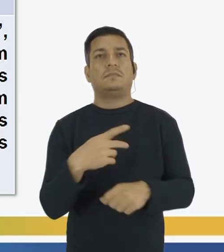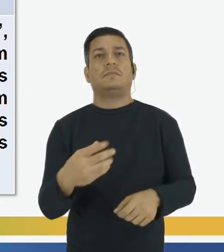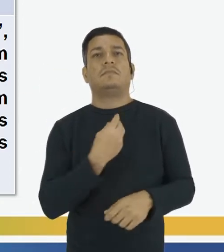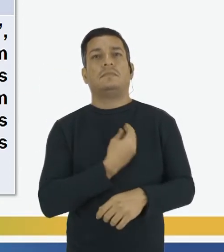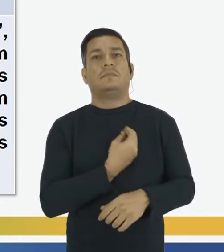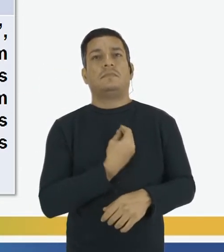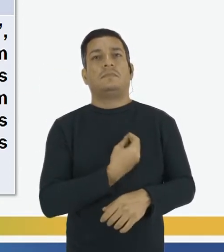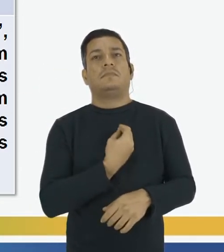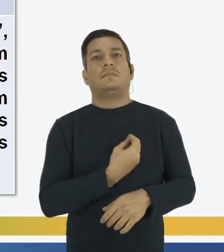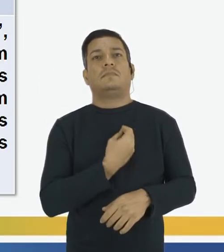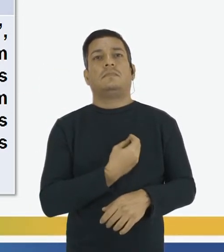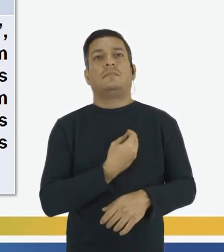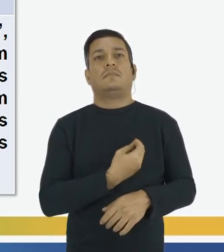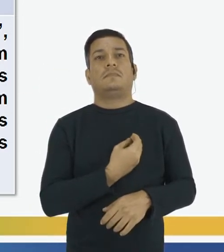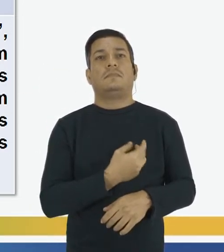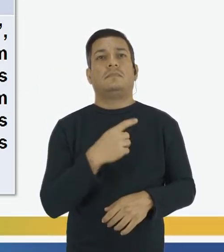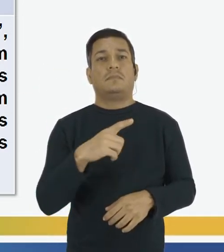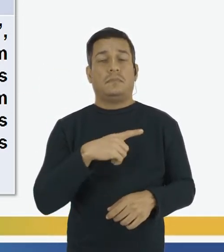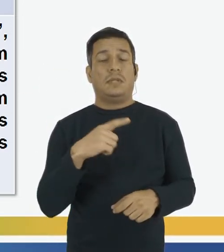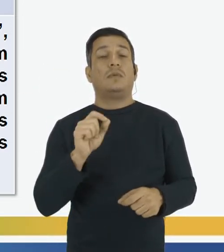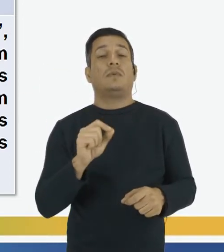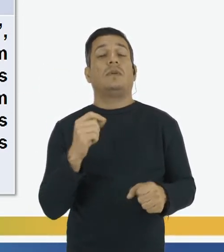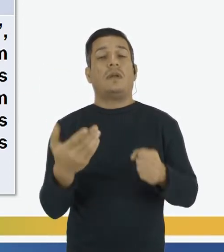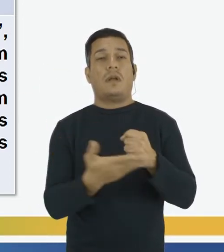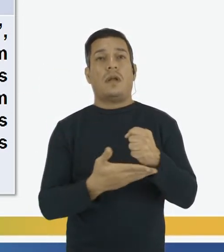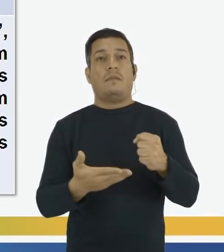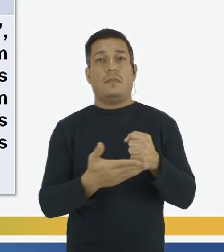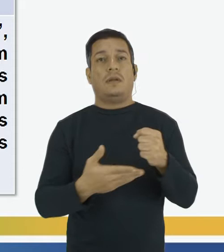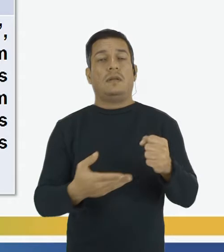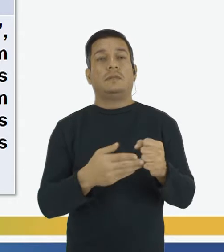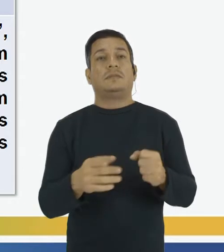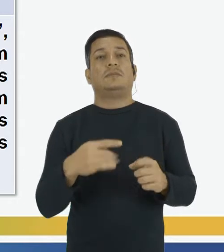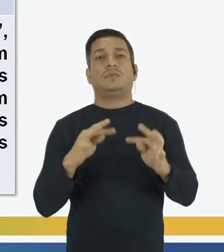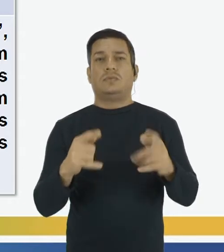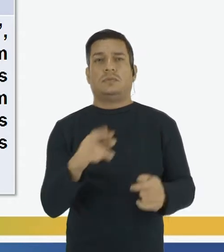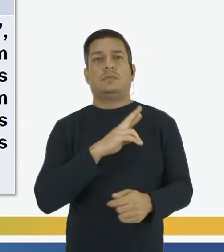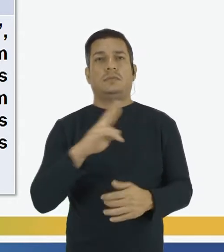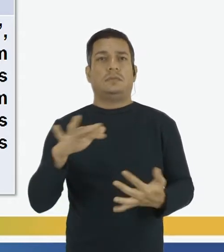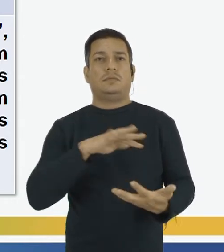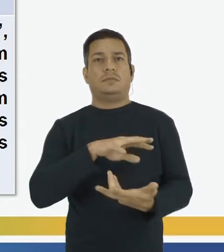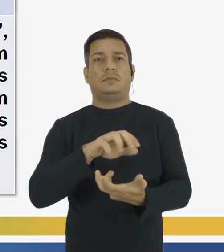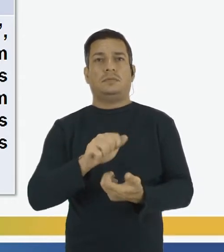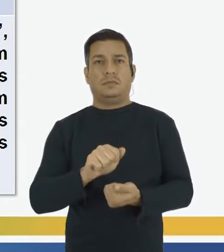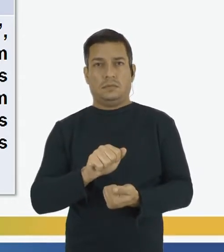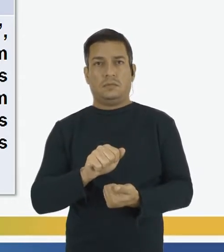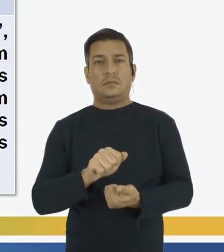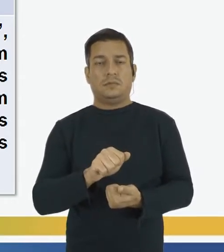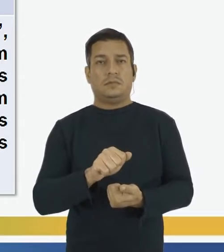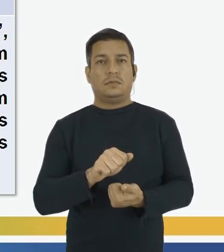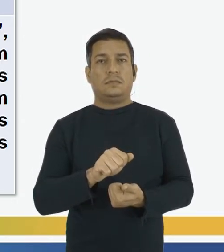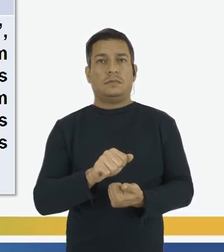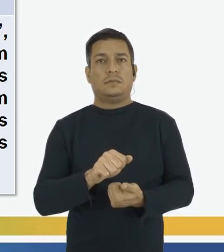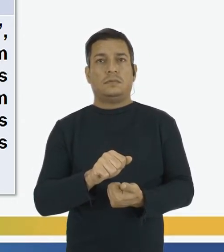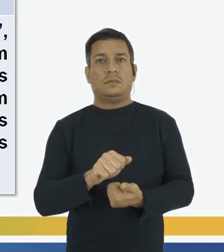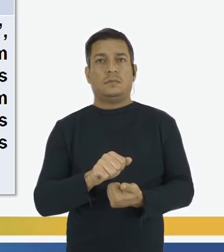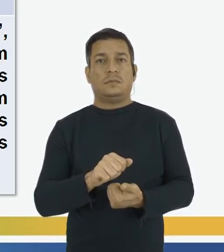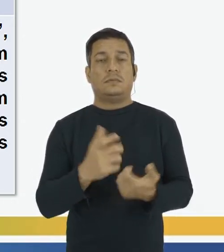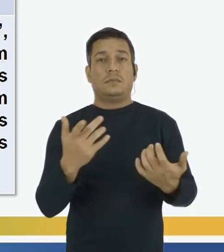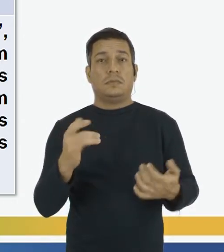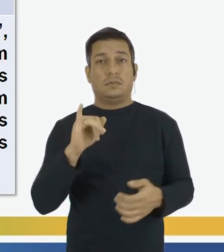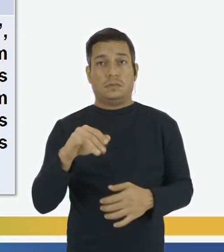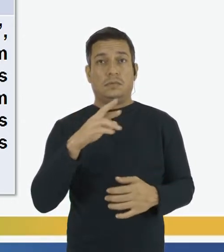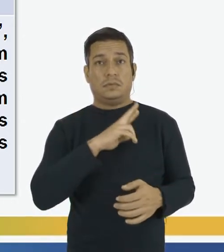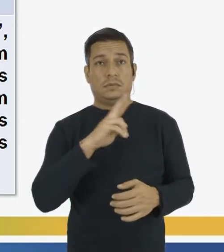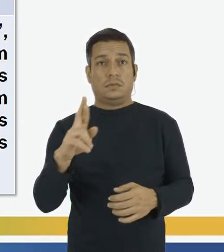se vive, o qual está presente na base de todas as religiões do mundo. No